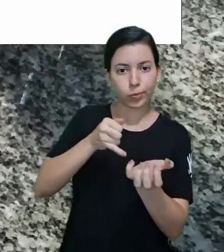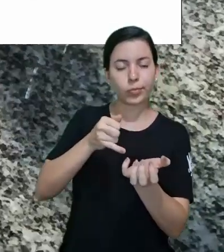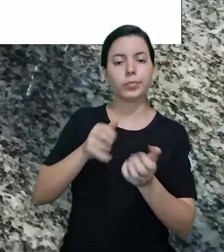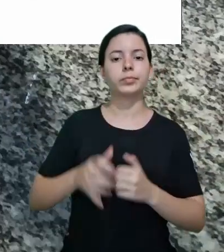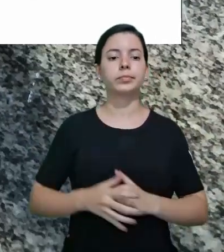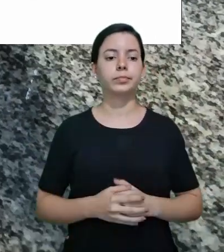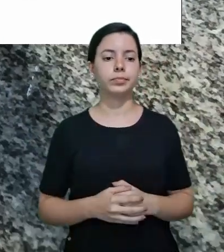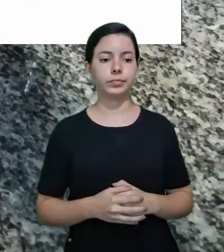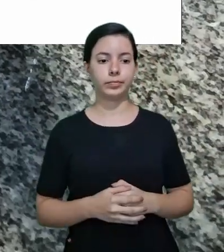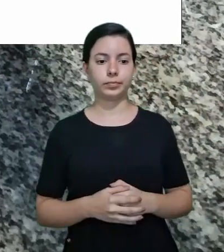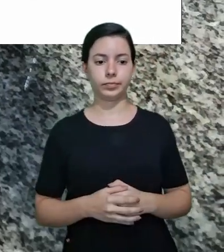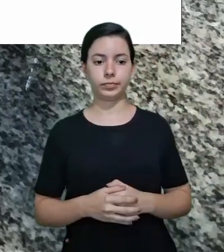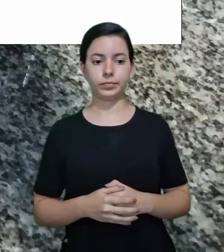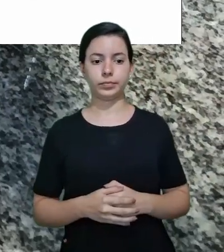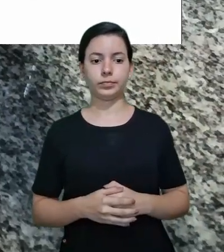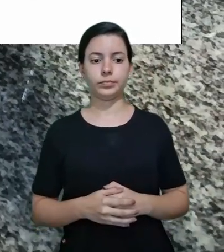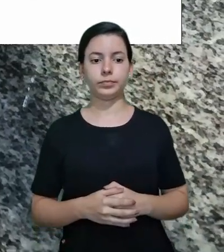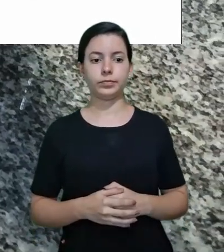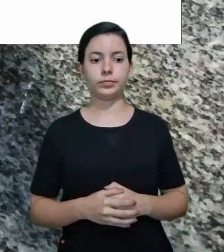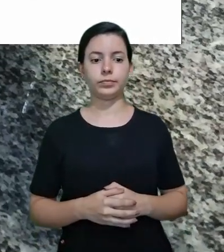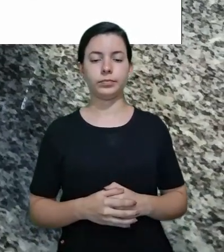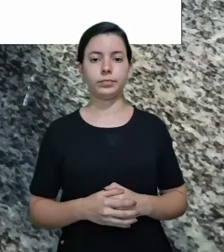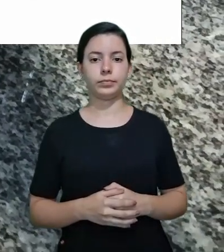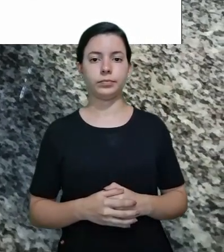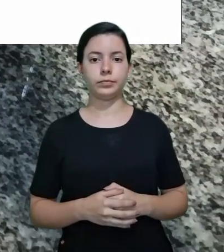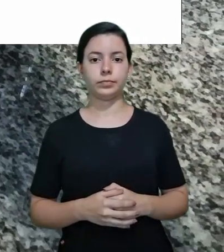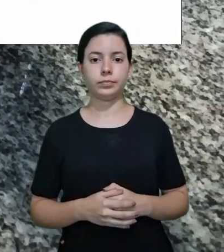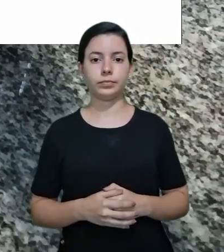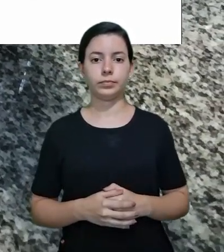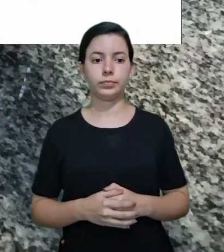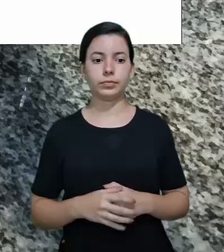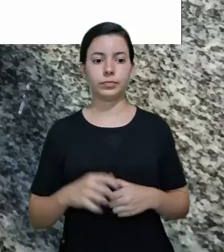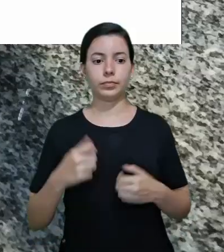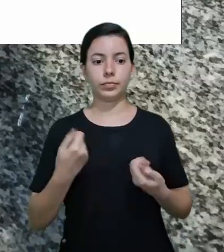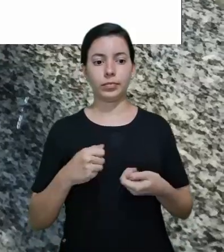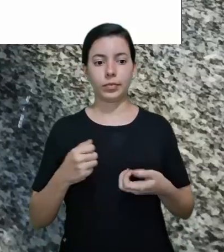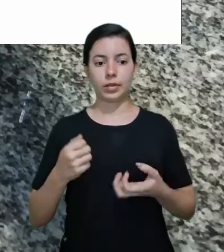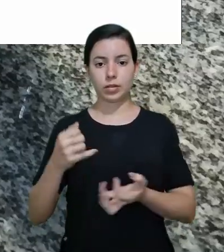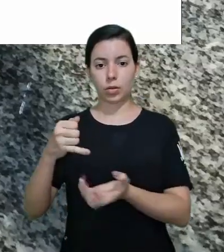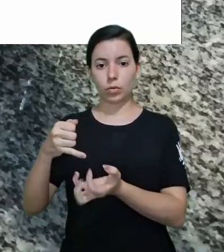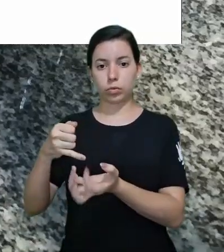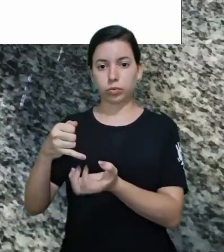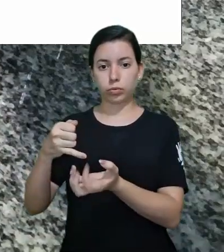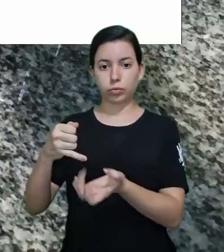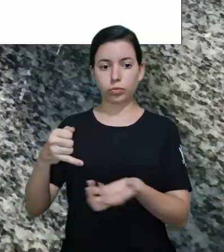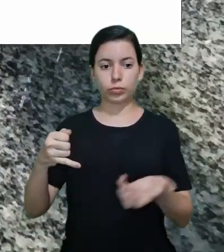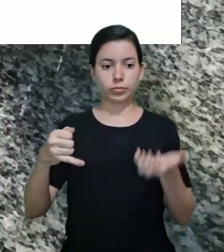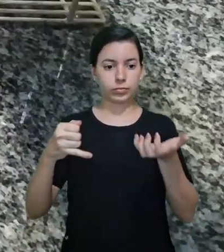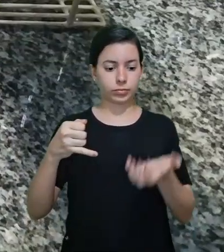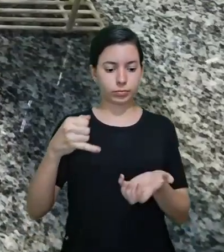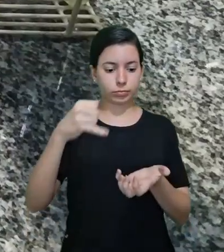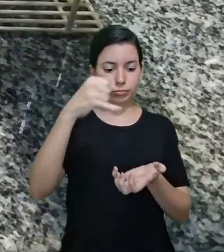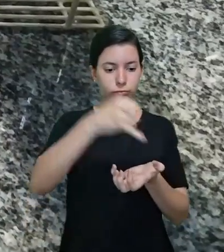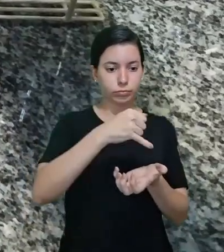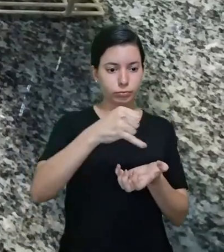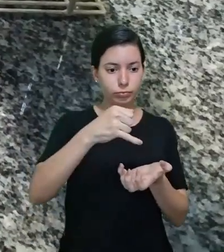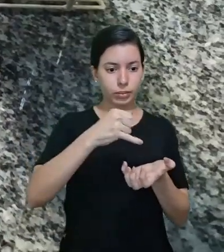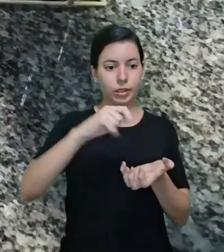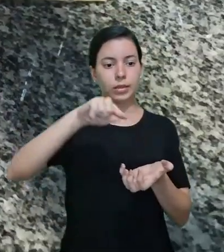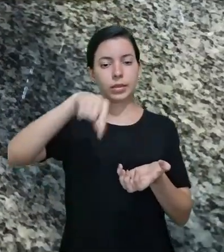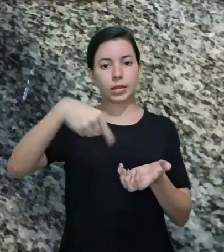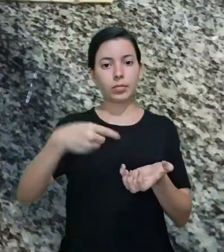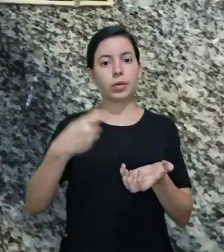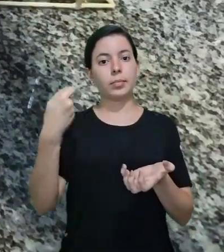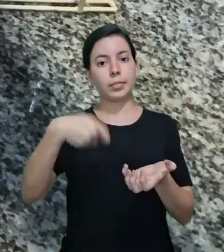superfície do meio de cultura sólido, como o agar, em uma placa de Petri. Flambe a alça de inoculação antes de mudar de